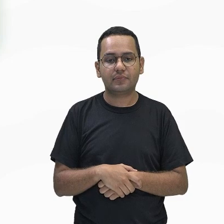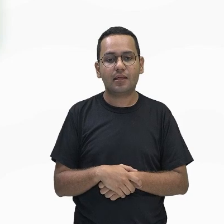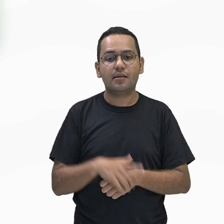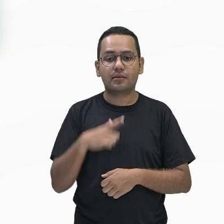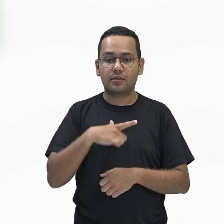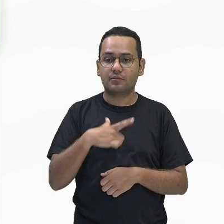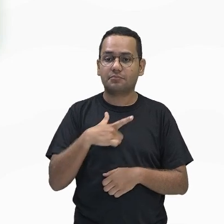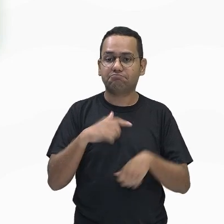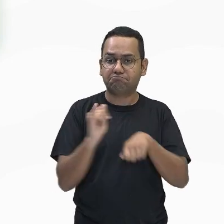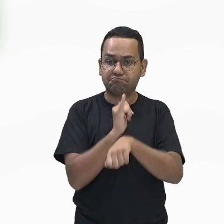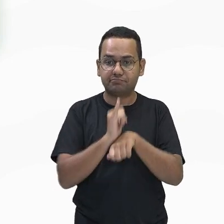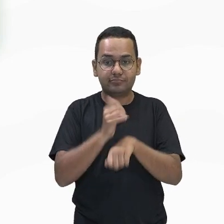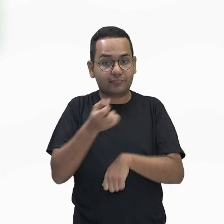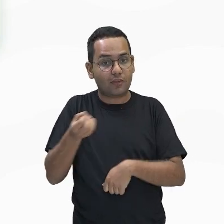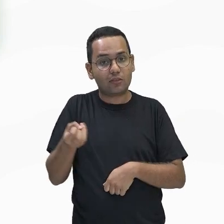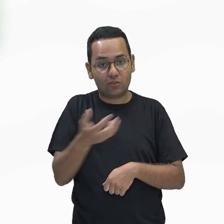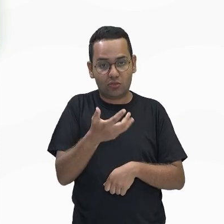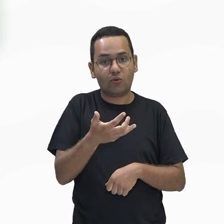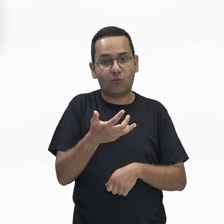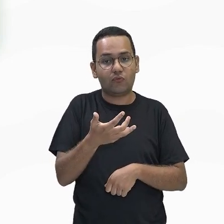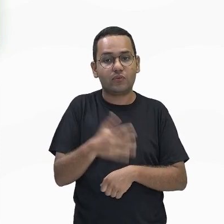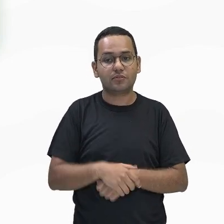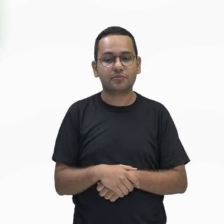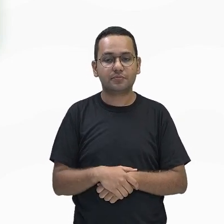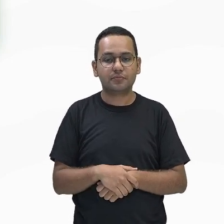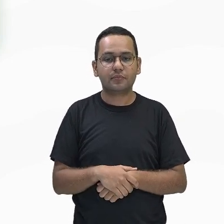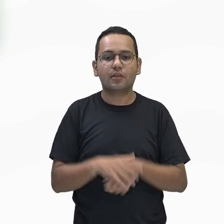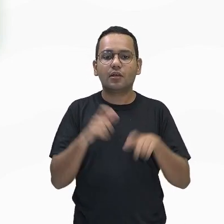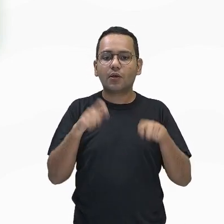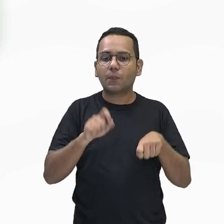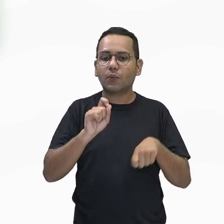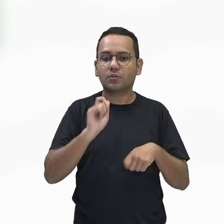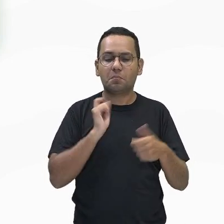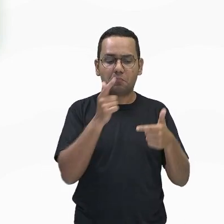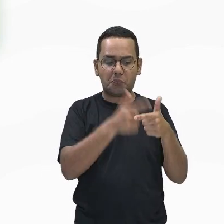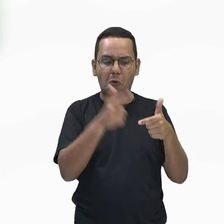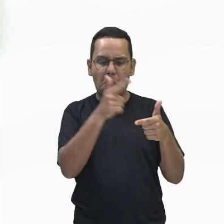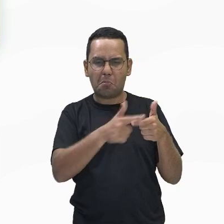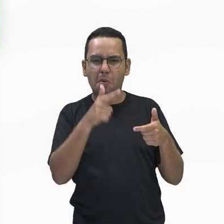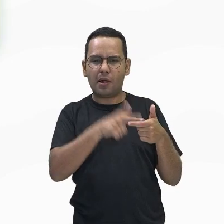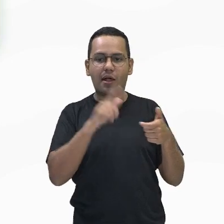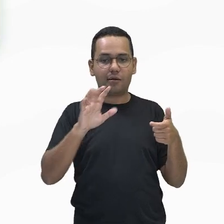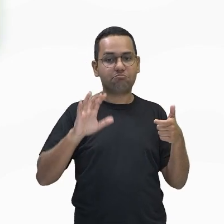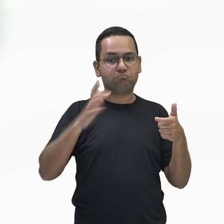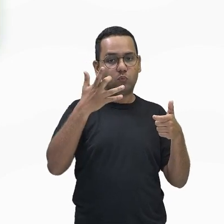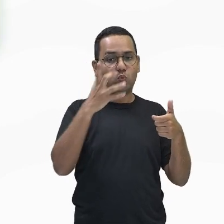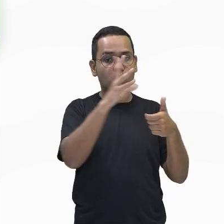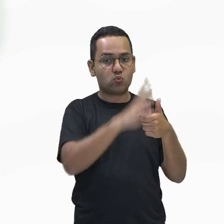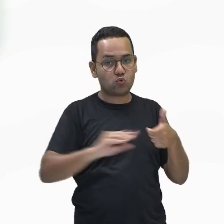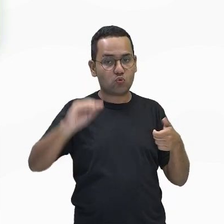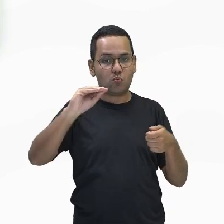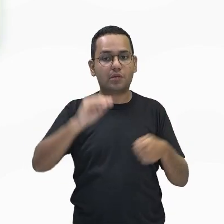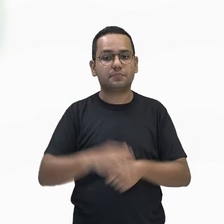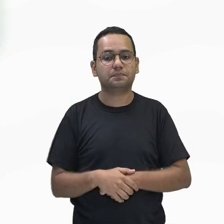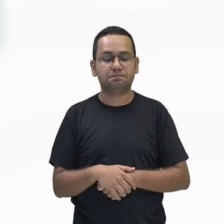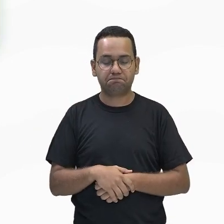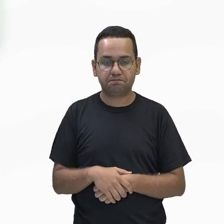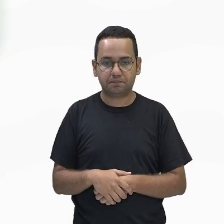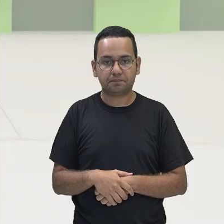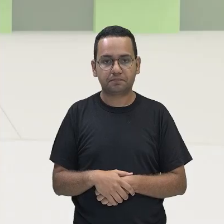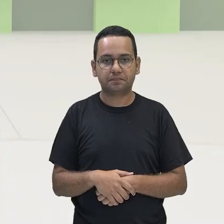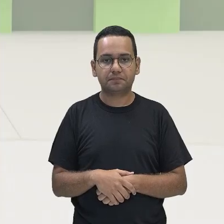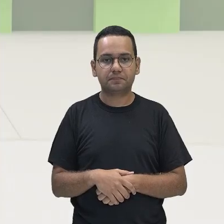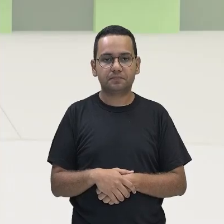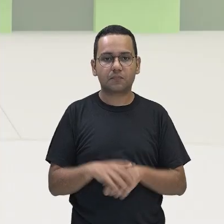novas e criativas para resolver problemas complexos. E aí, se eu falar para vocês que a